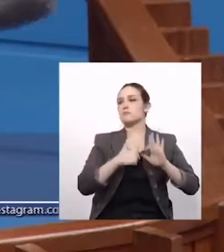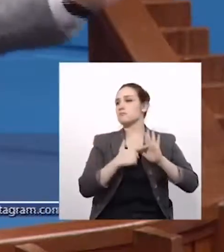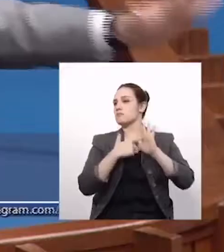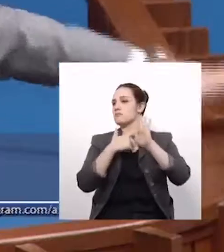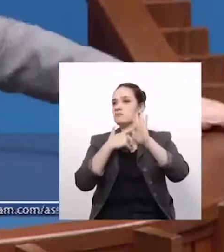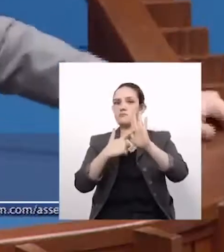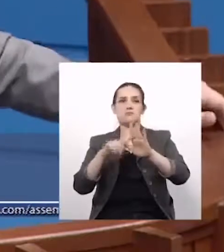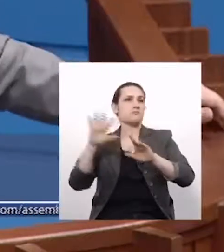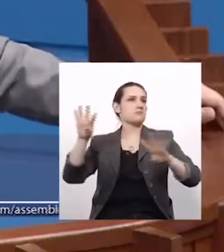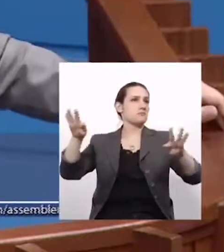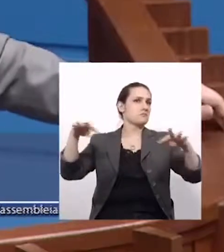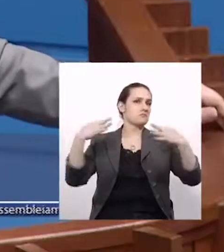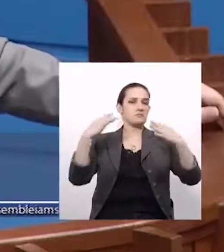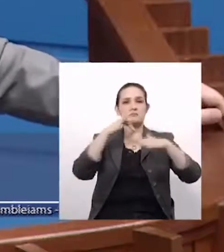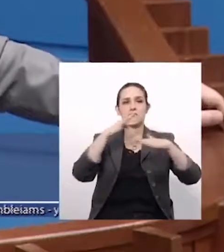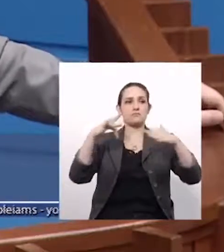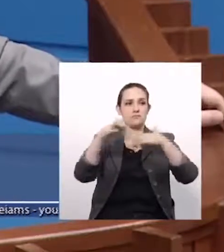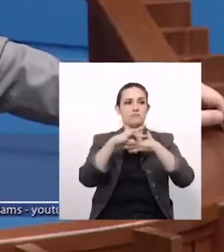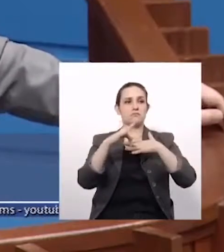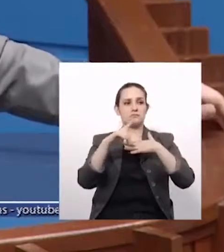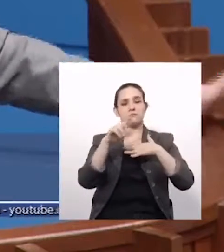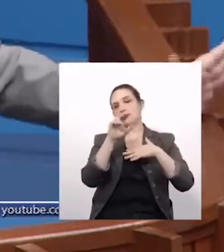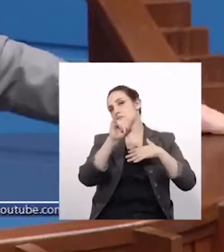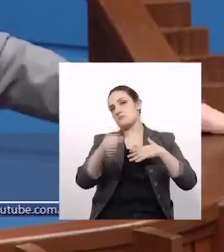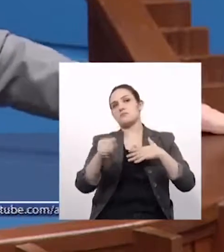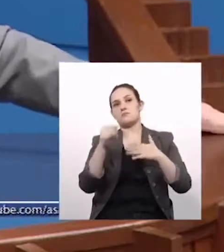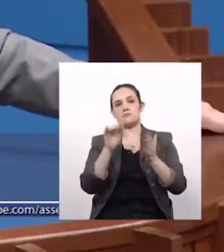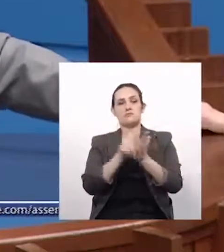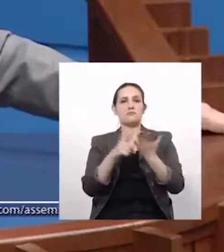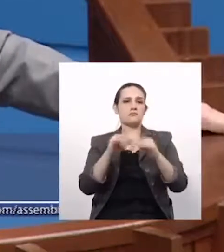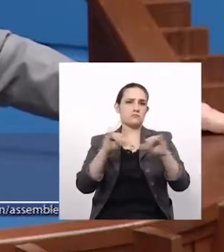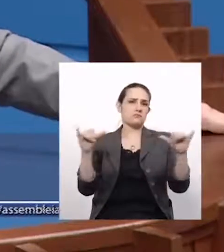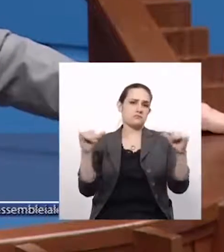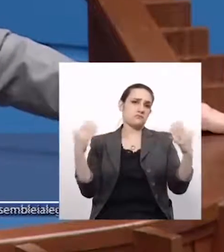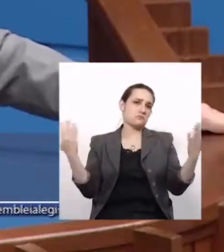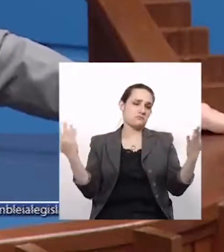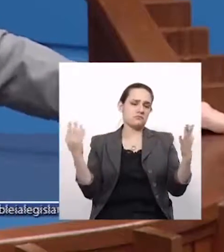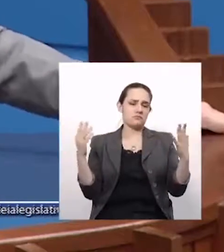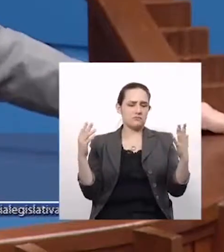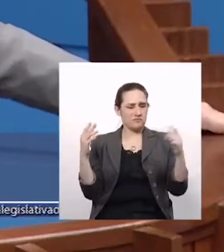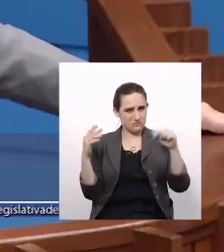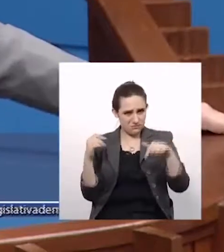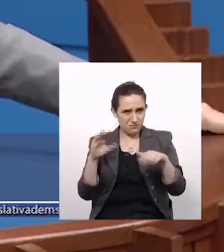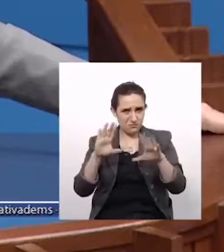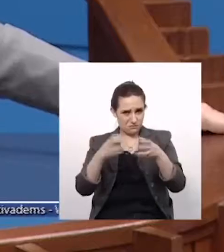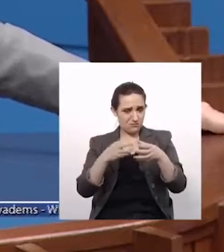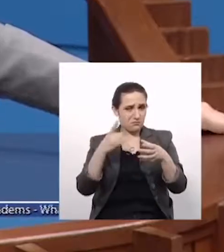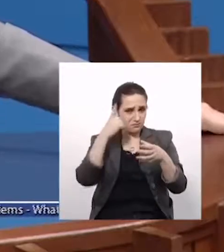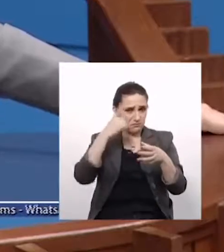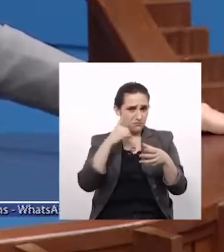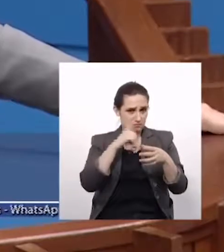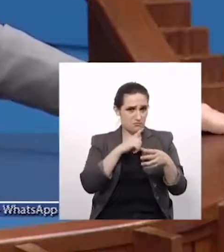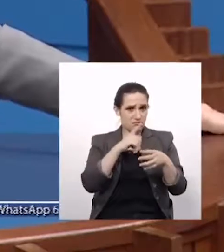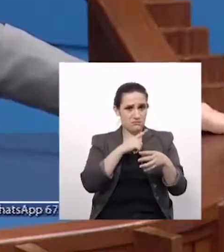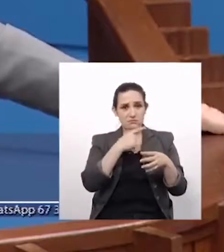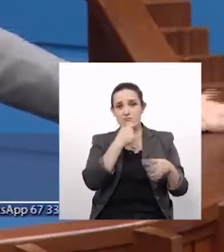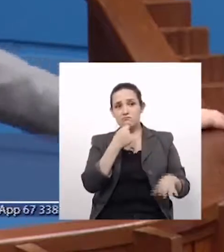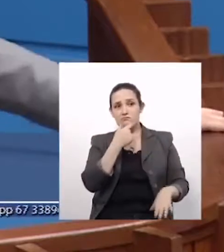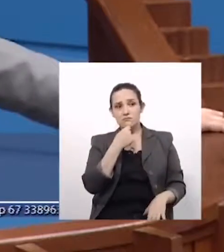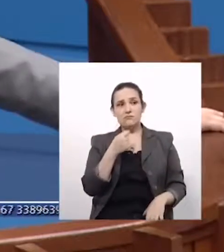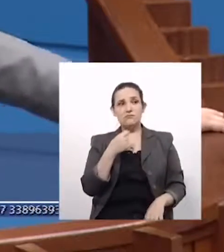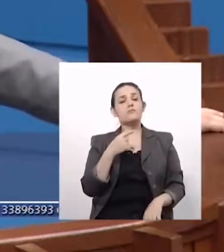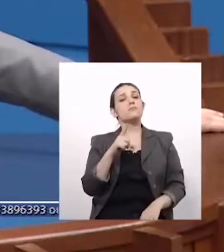sociais e para ocupar manchetes de jornais? Esse é um parlamento composto por homens que